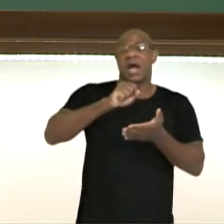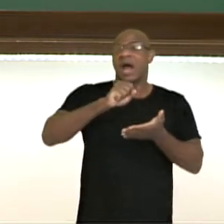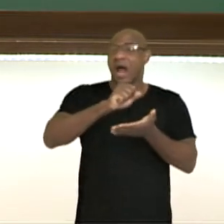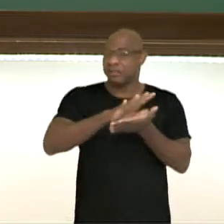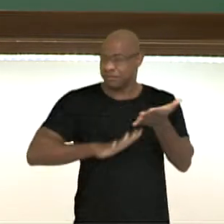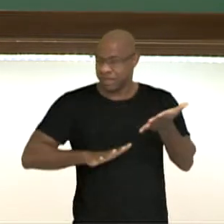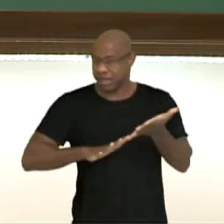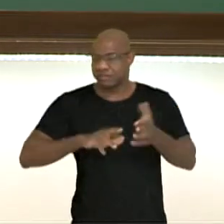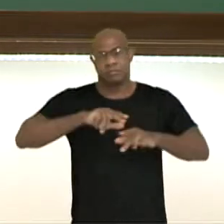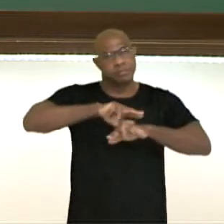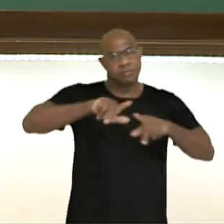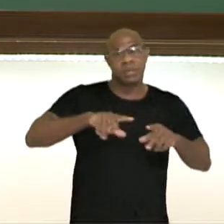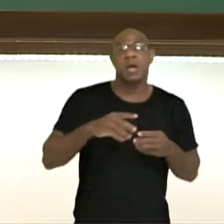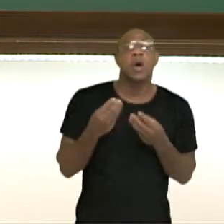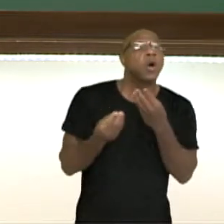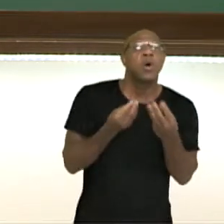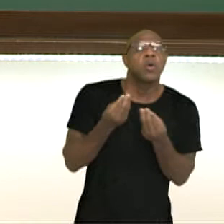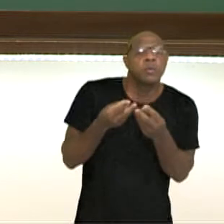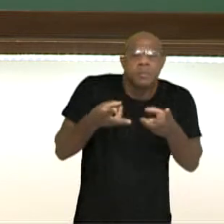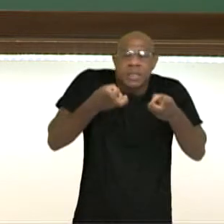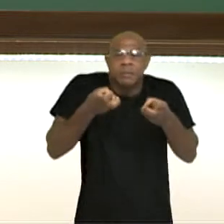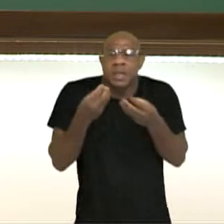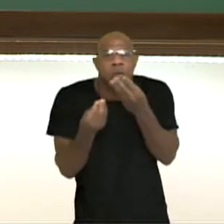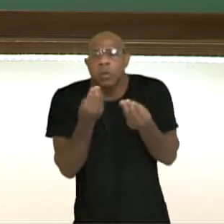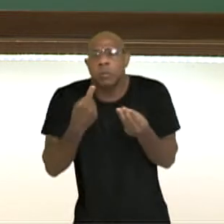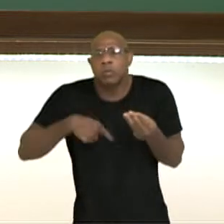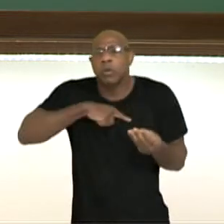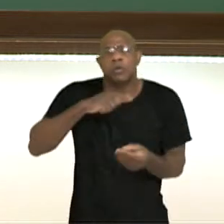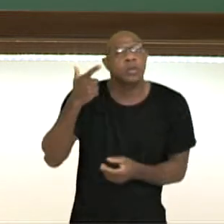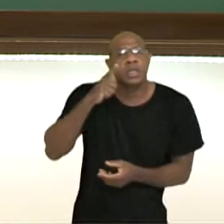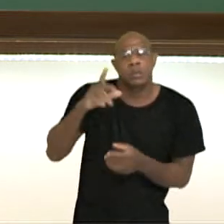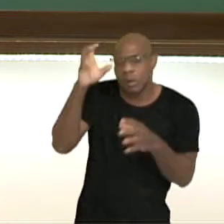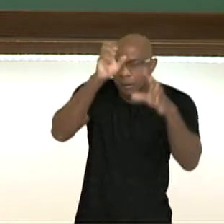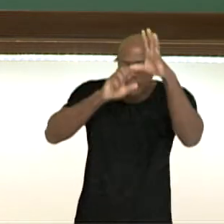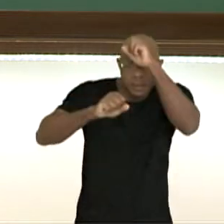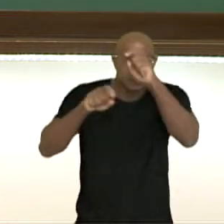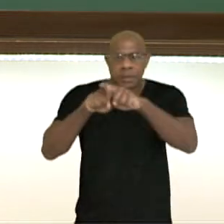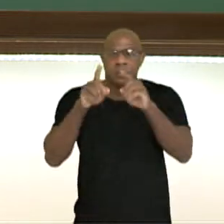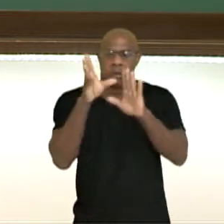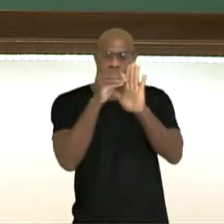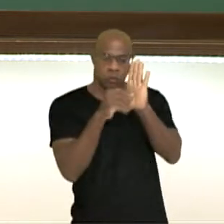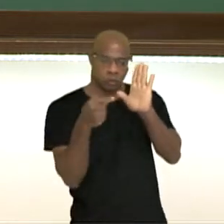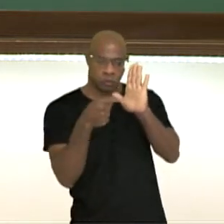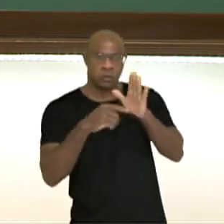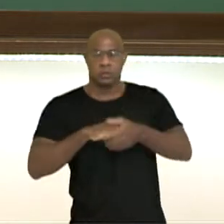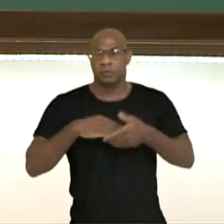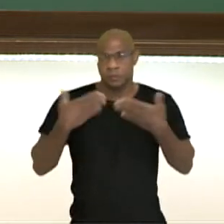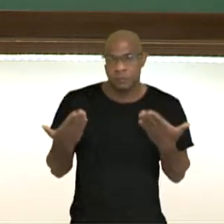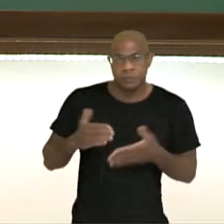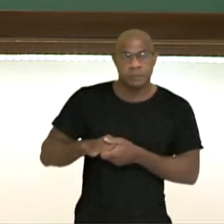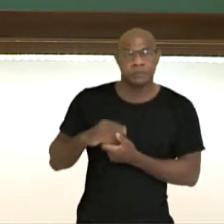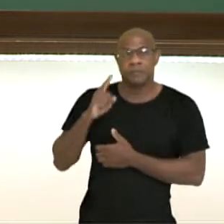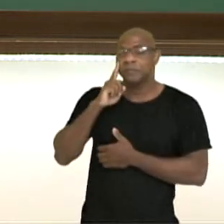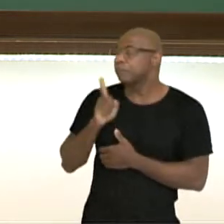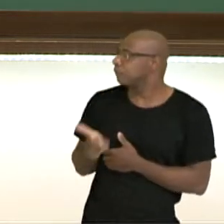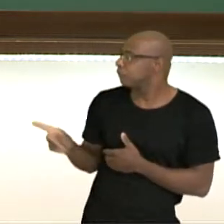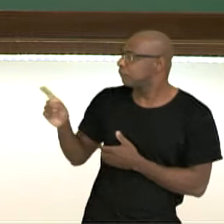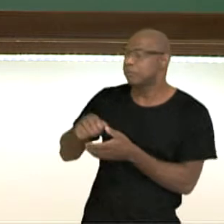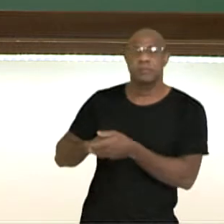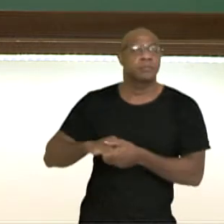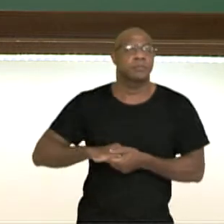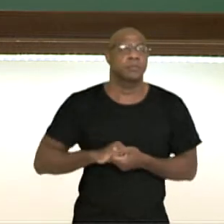quanto a gente conseguiu aprender e para aprender de fato muito mais sobre esse conteúdo aí, tá ok? Então olha só, a gente vai falar